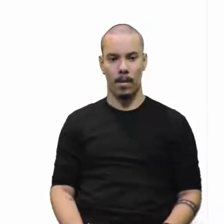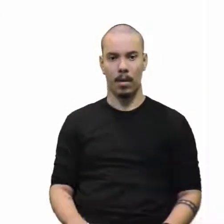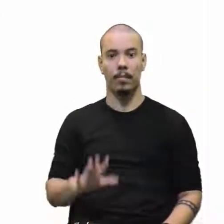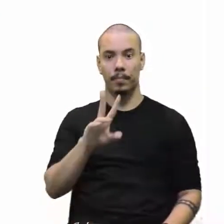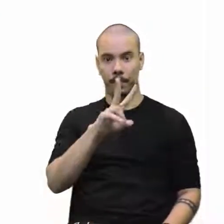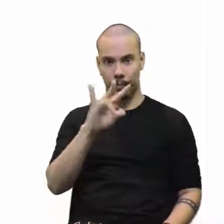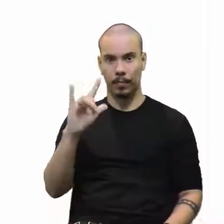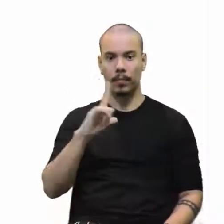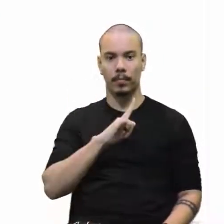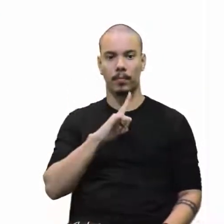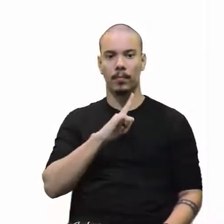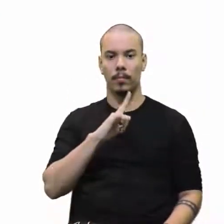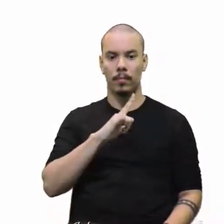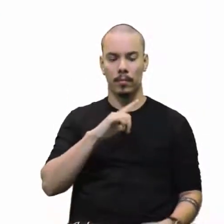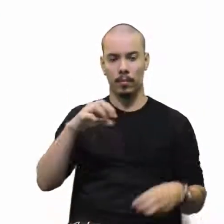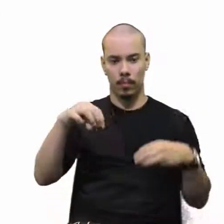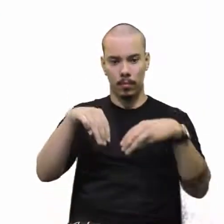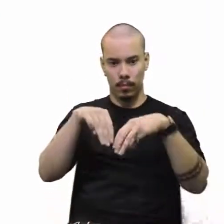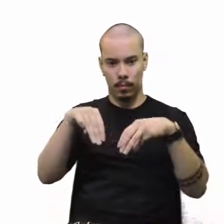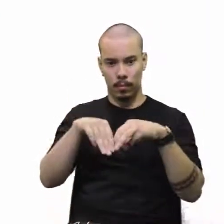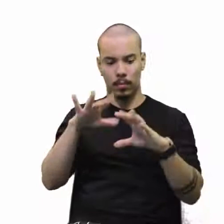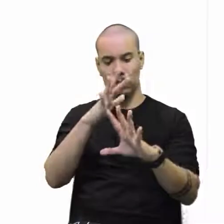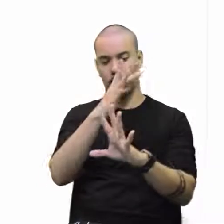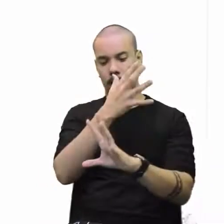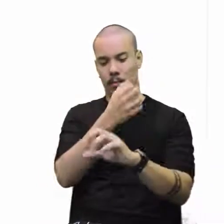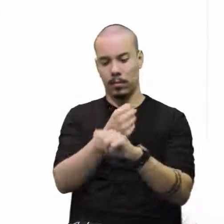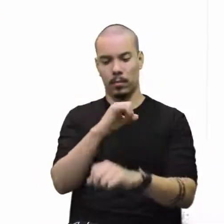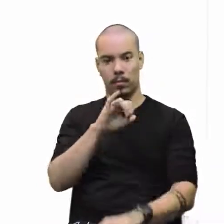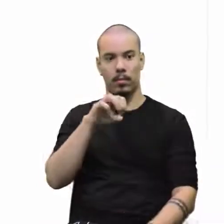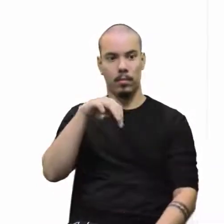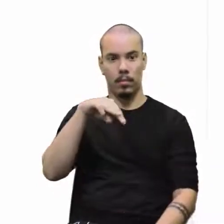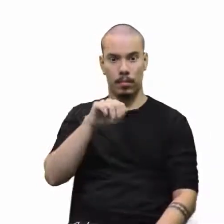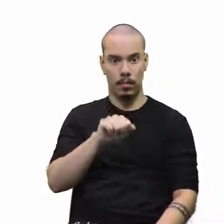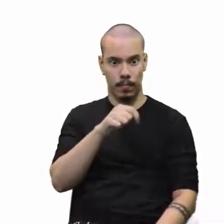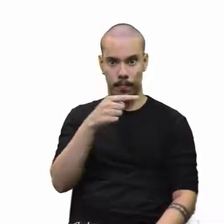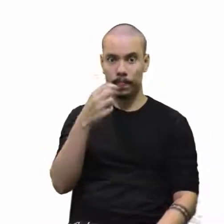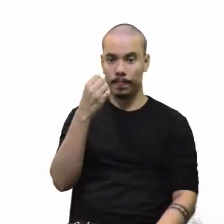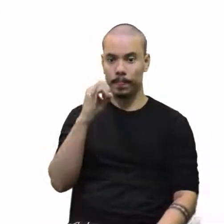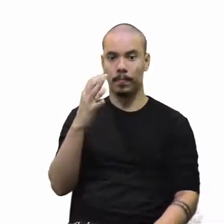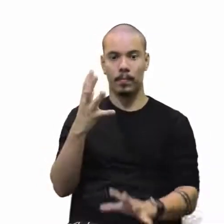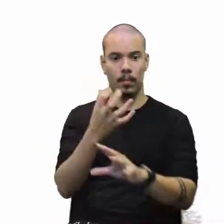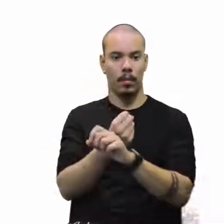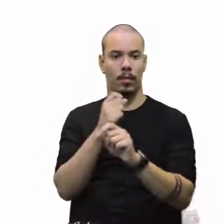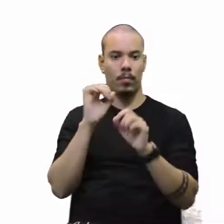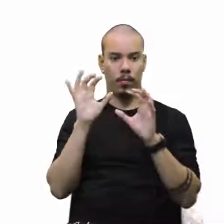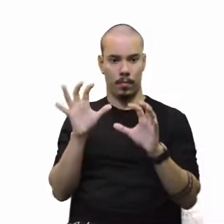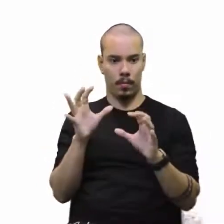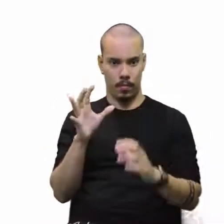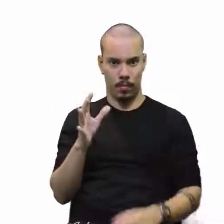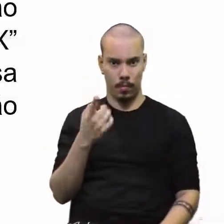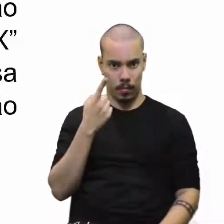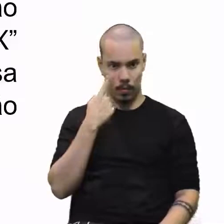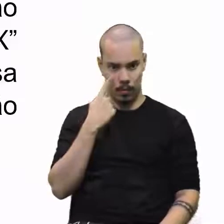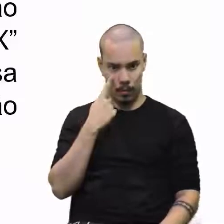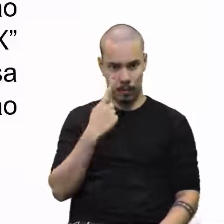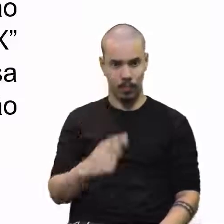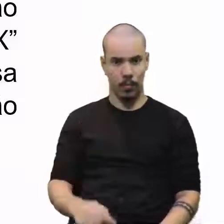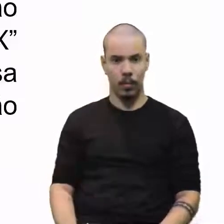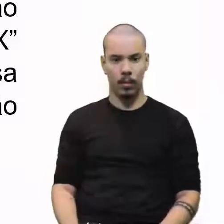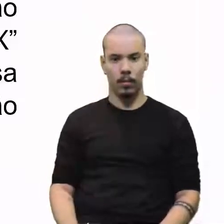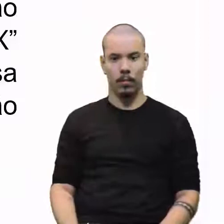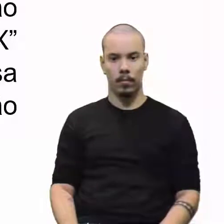números, eletromagnética né? forma um campo, atrai o ímã que está aí. Puxando o ímã, né? Muito bem. Então,